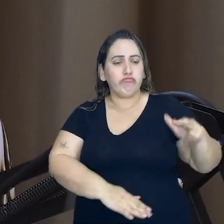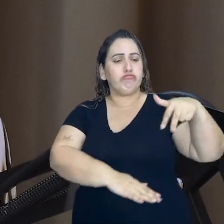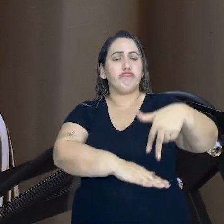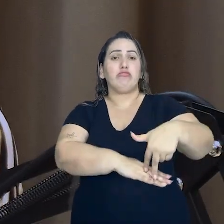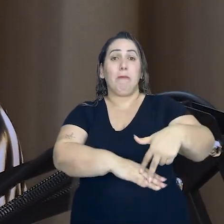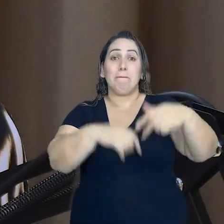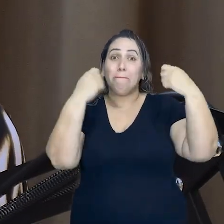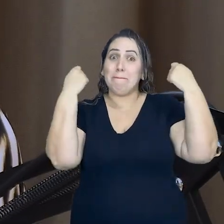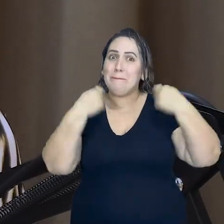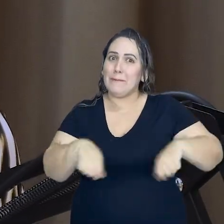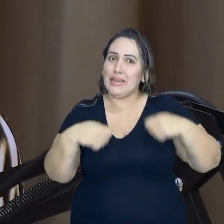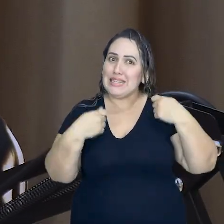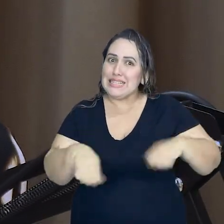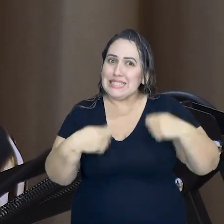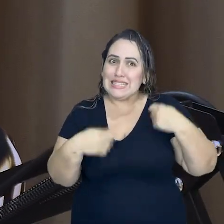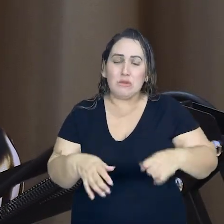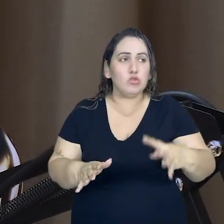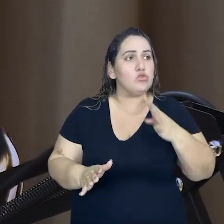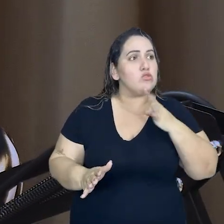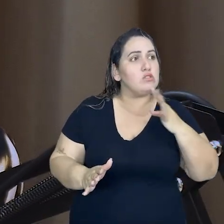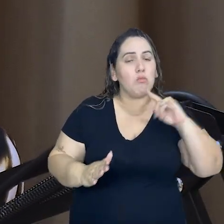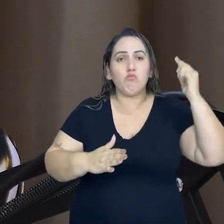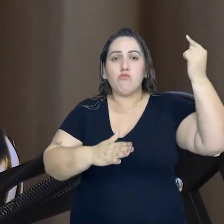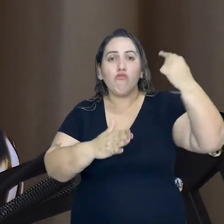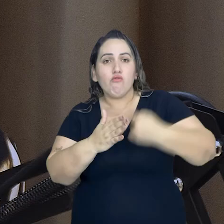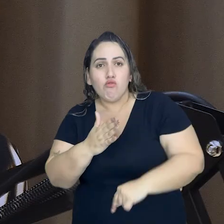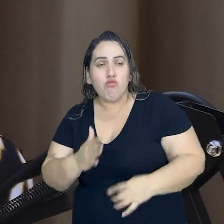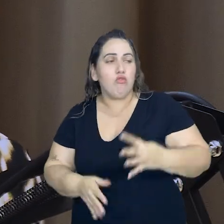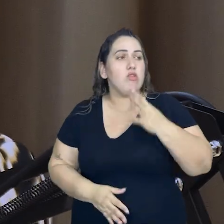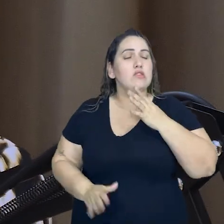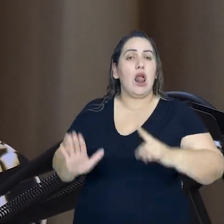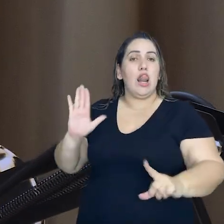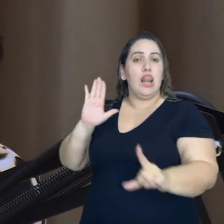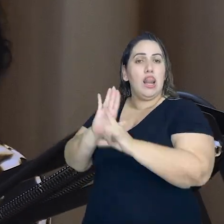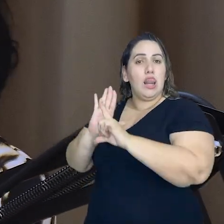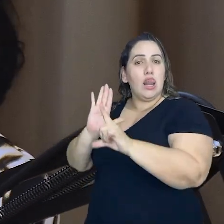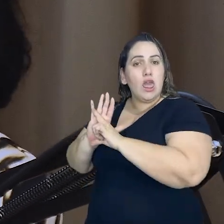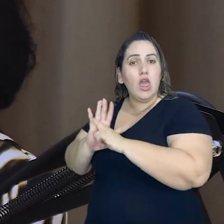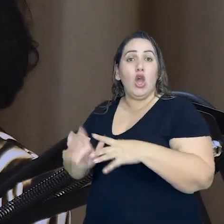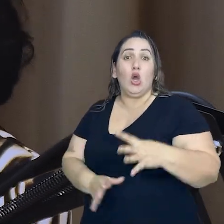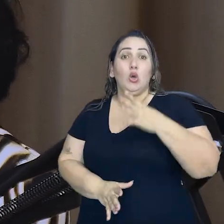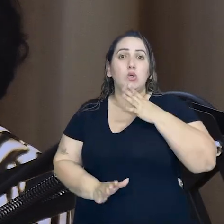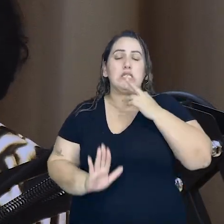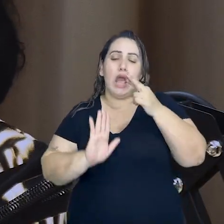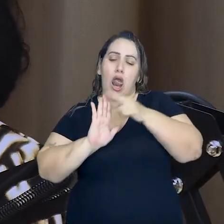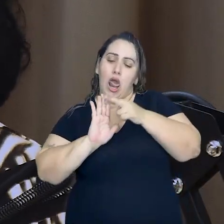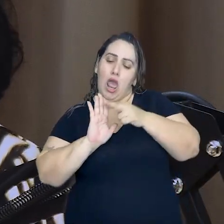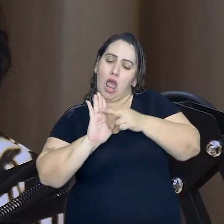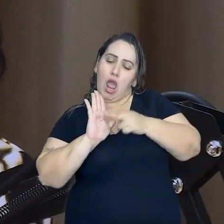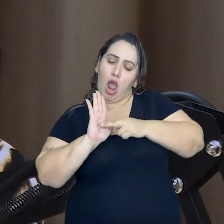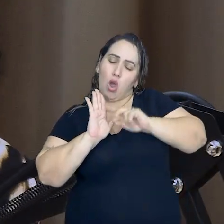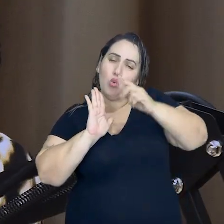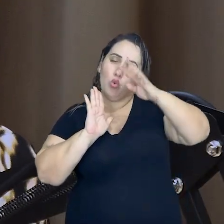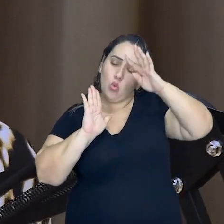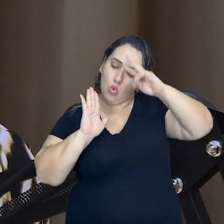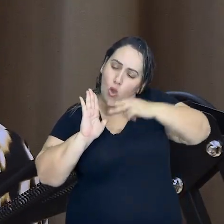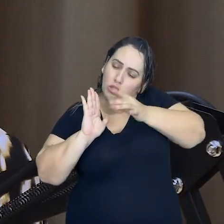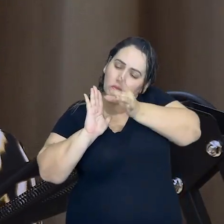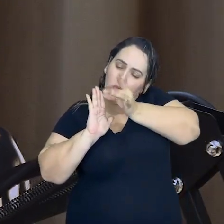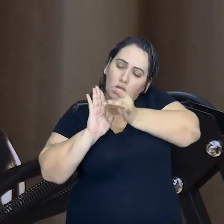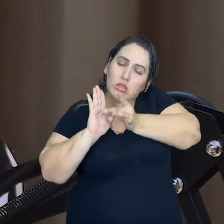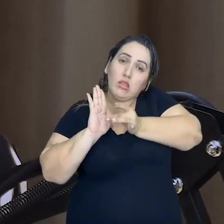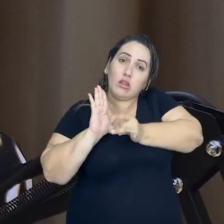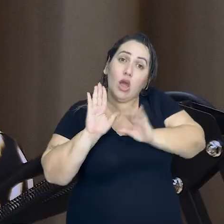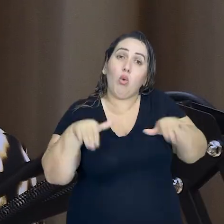adentrar, nós precisamos conhecer o arcabouço legislativo, o arcabouço das normas. Que normas